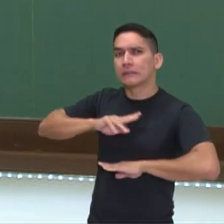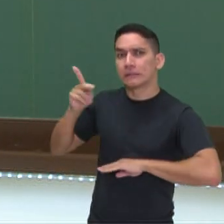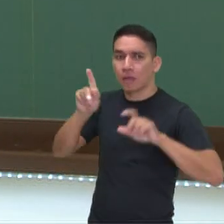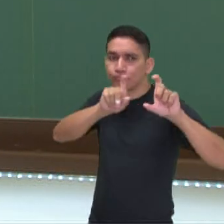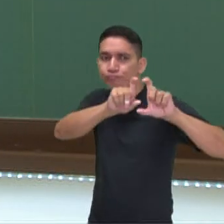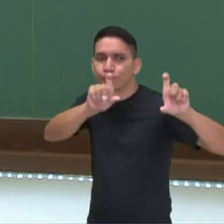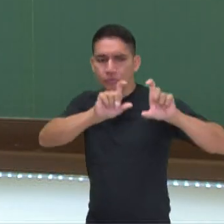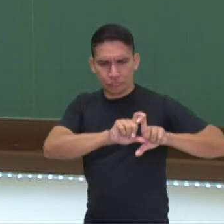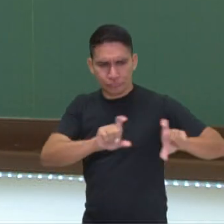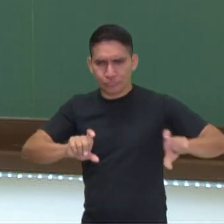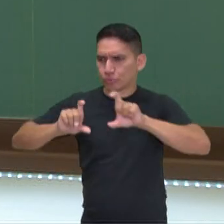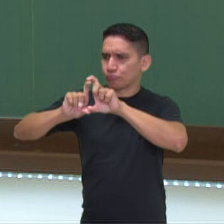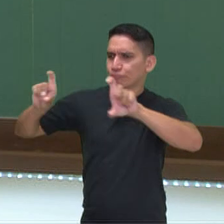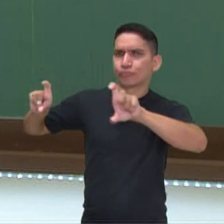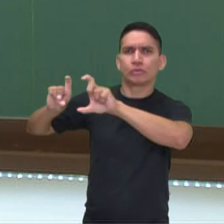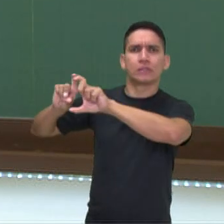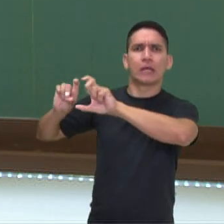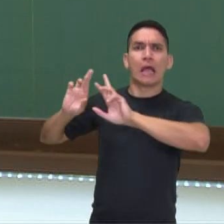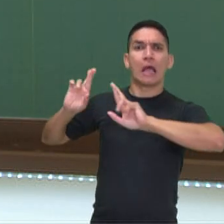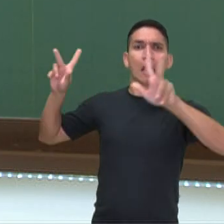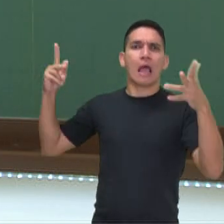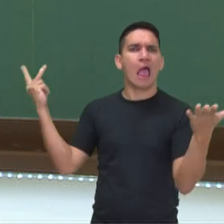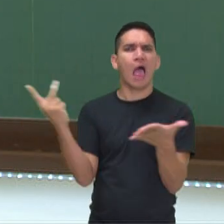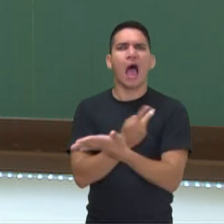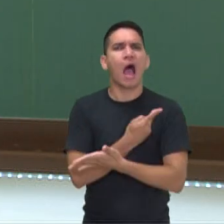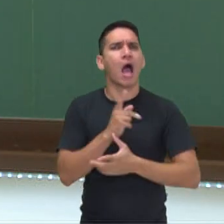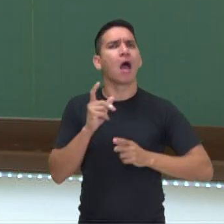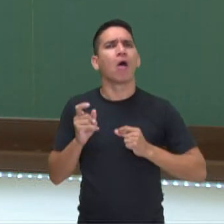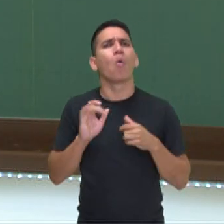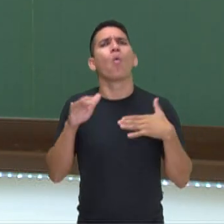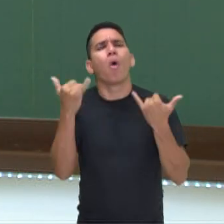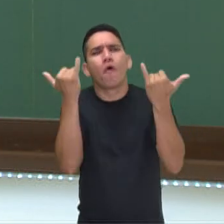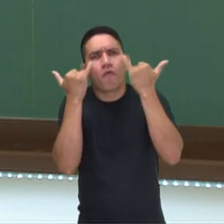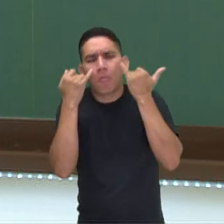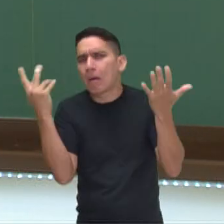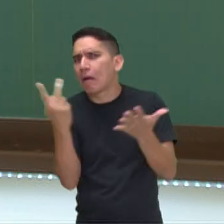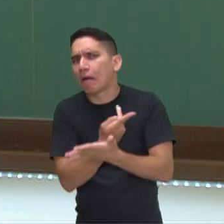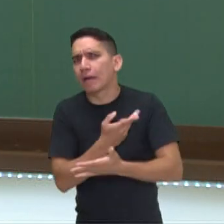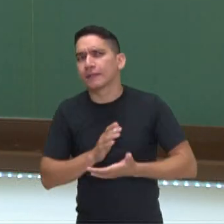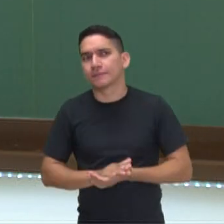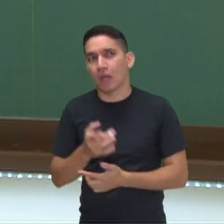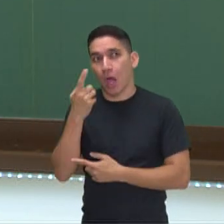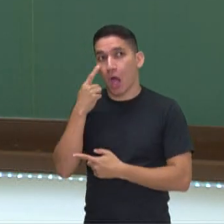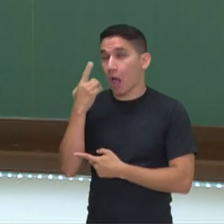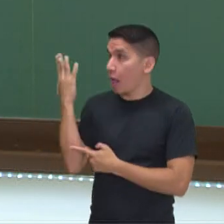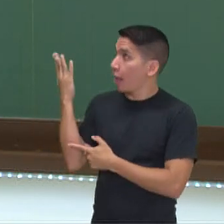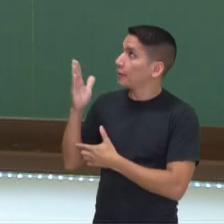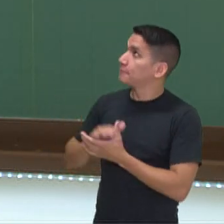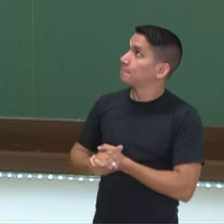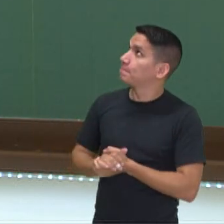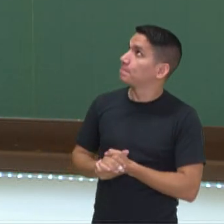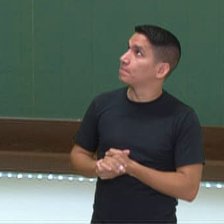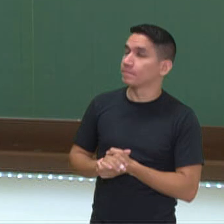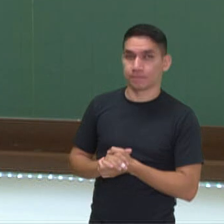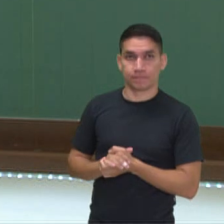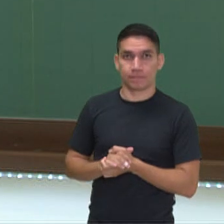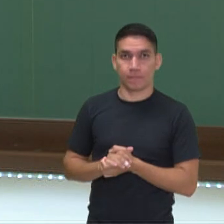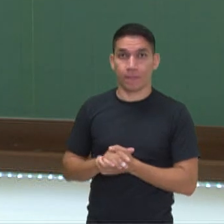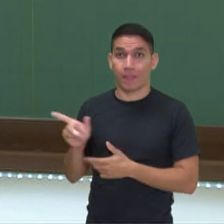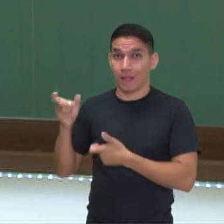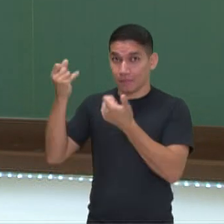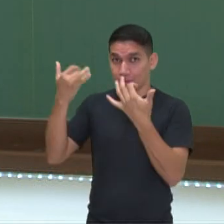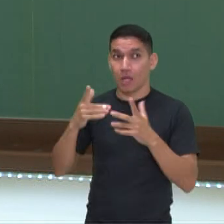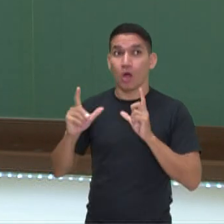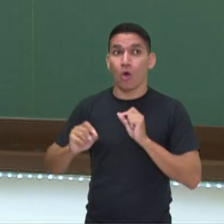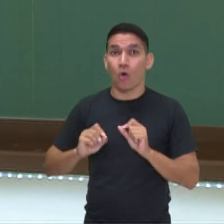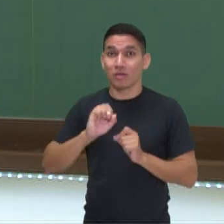a situação que está errada? Aonde é que a informação está errada? Olha lá nessa primeira situação. Ele falou que